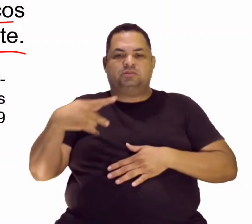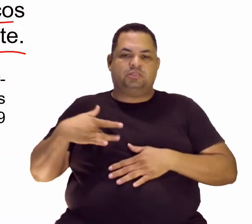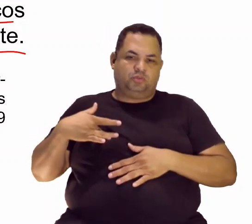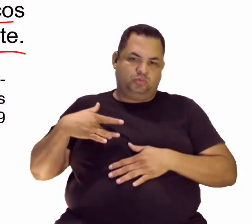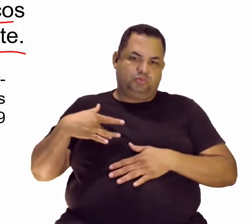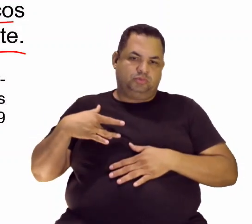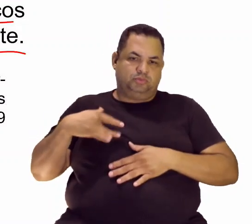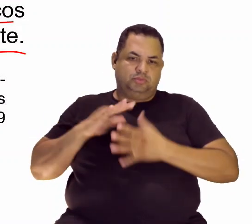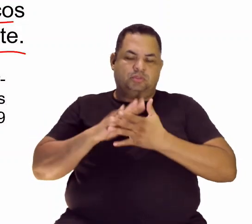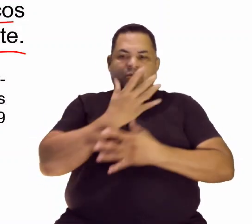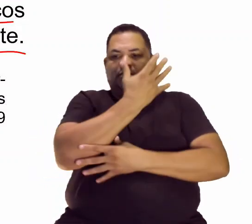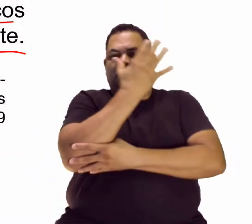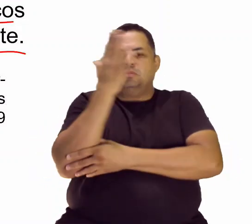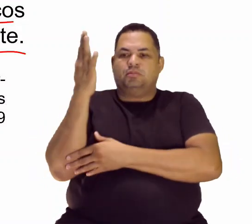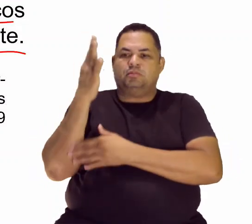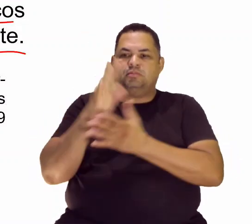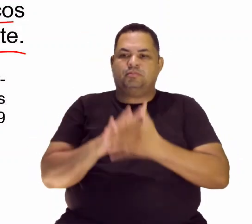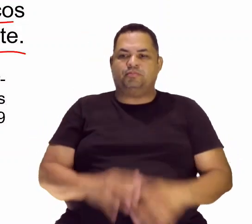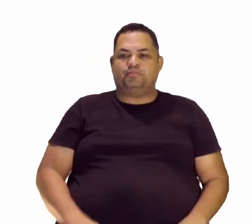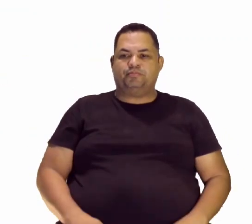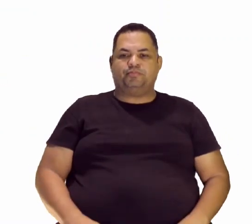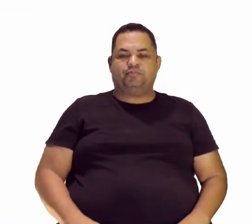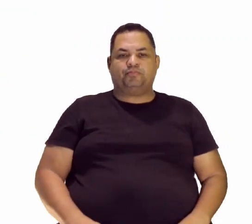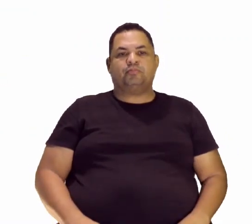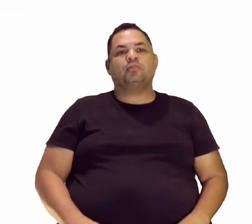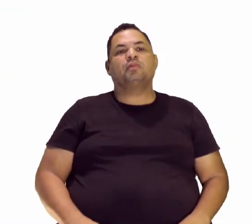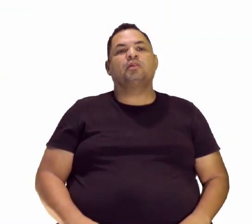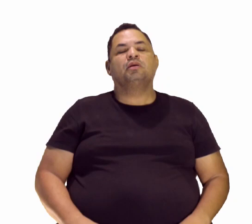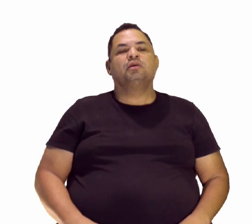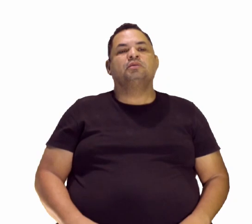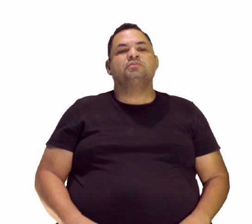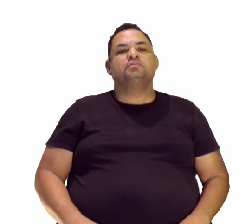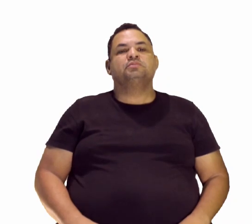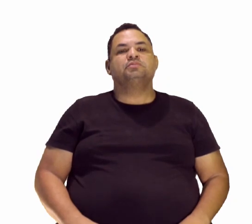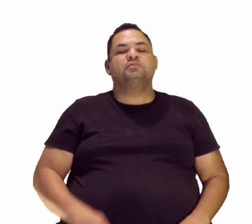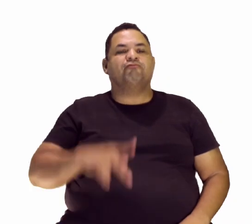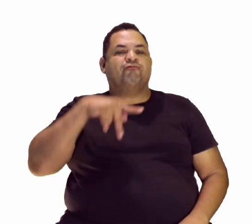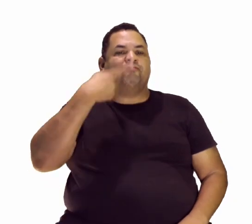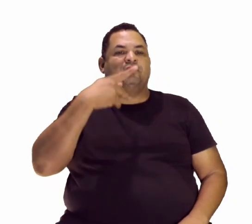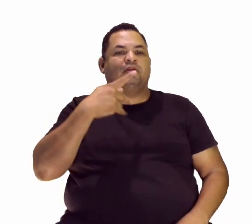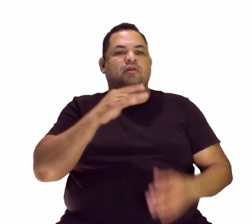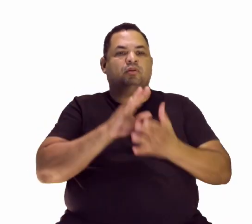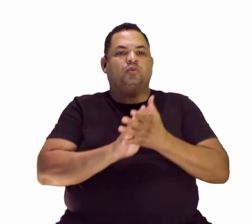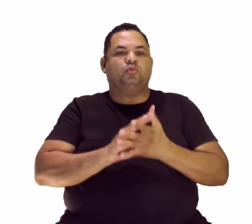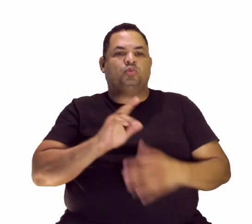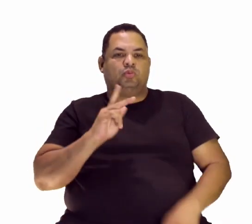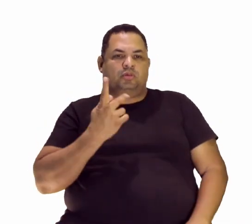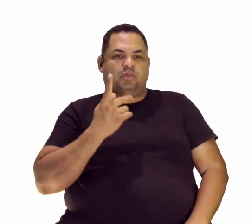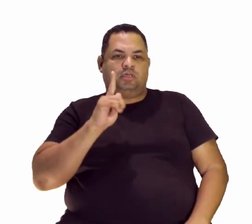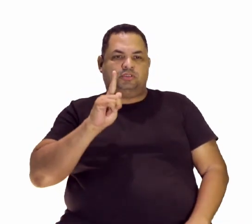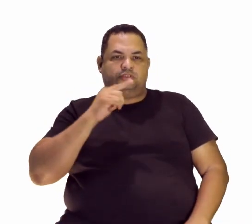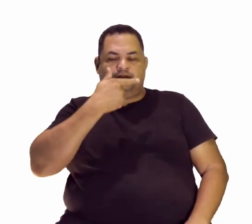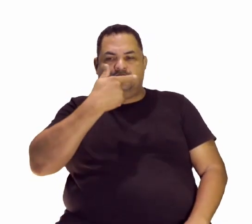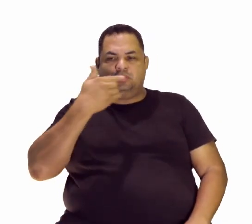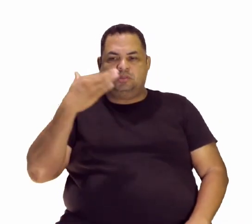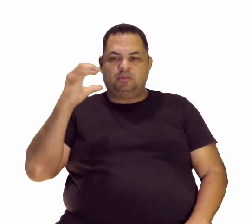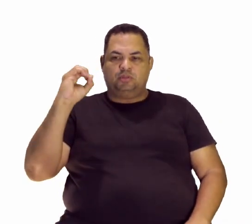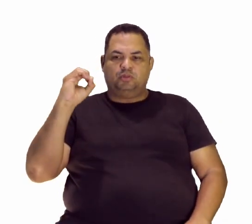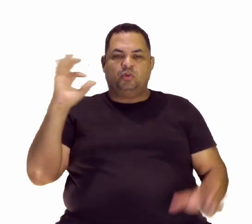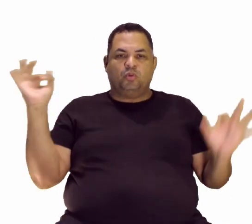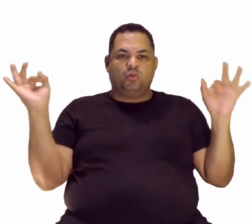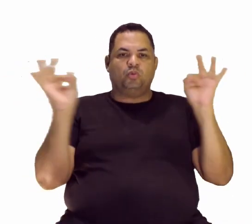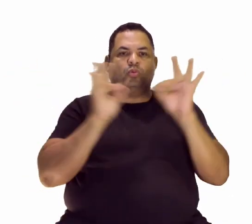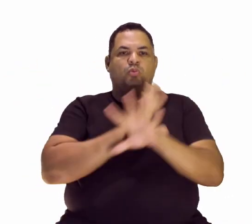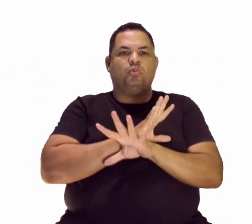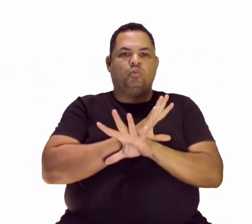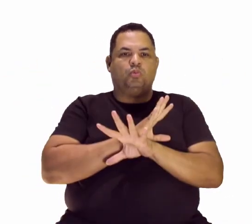ambiente. Então vamos ver agora. Sendo assim, a respeito do mercúrio, conclui-se que, olha